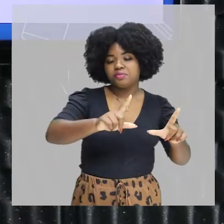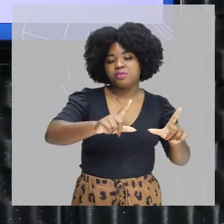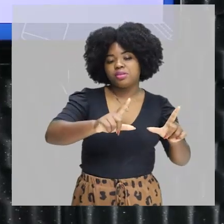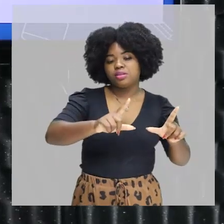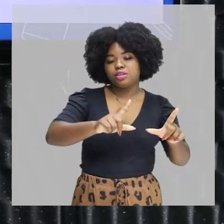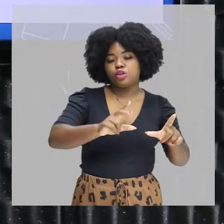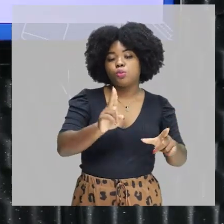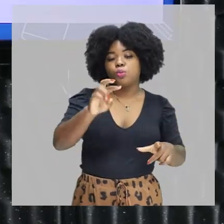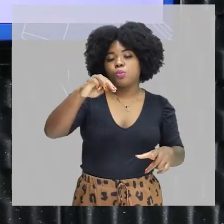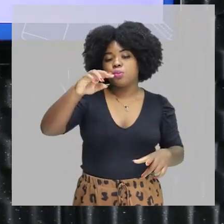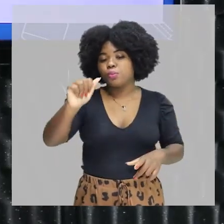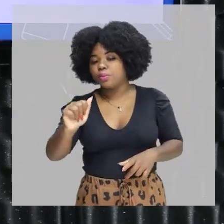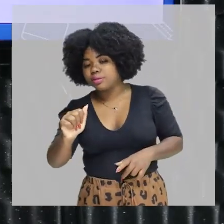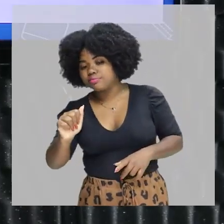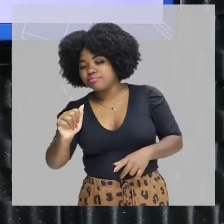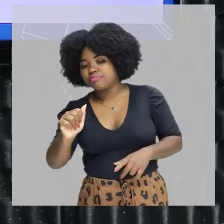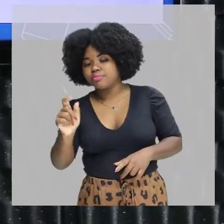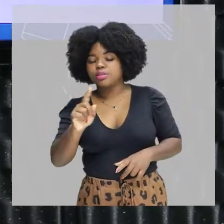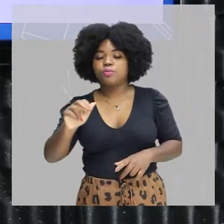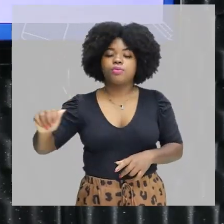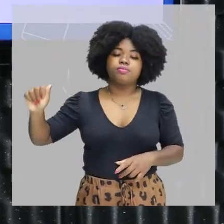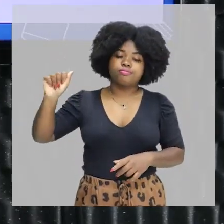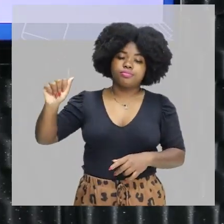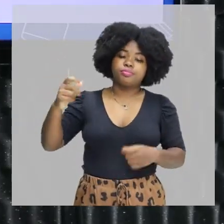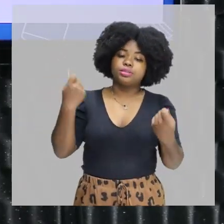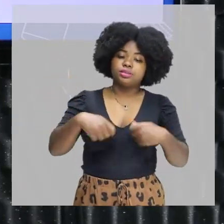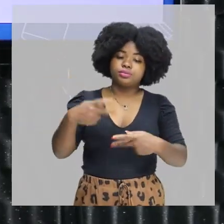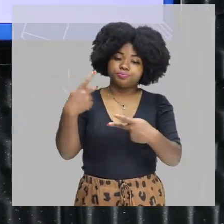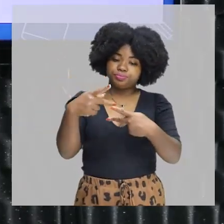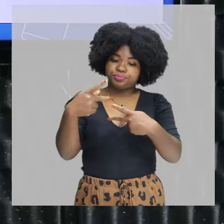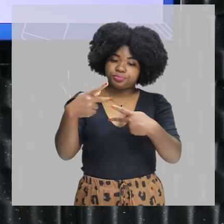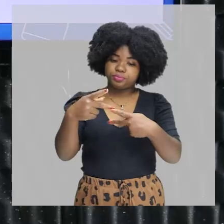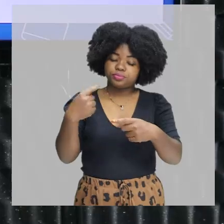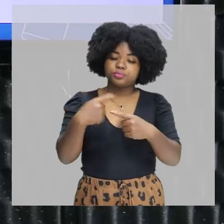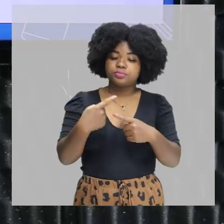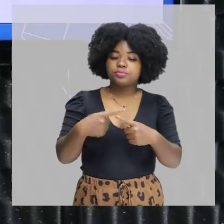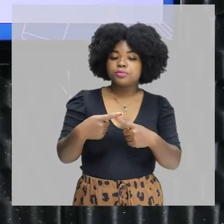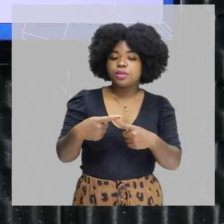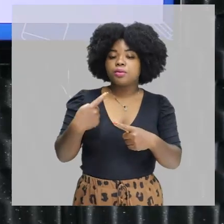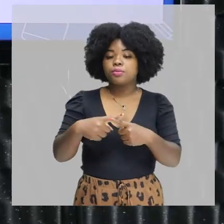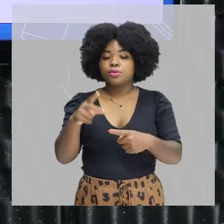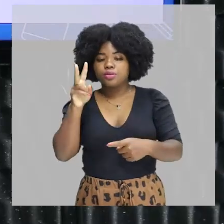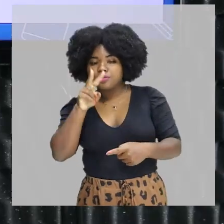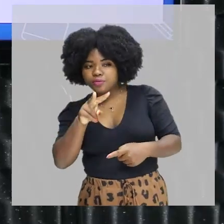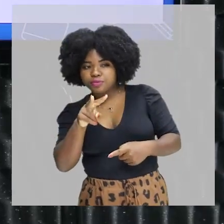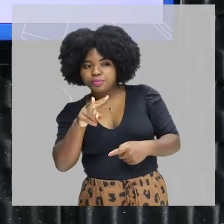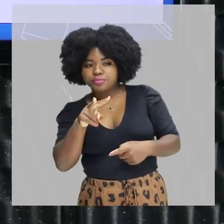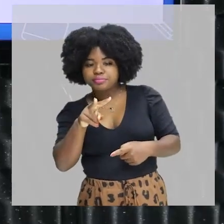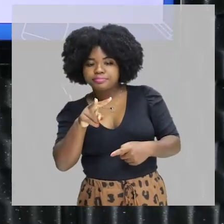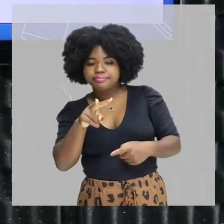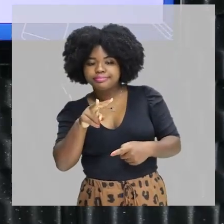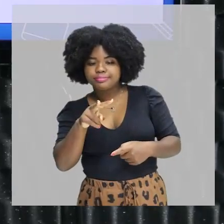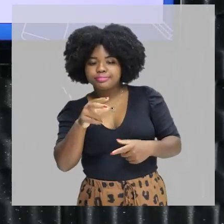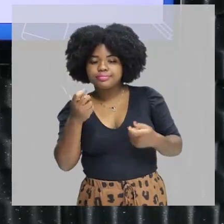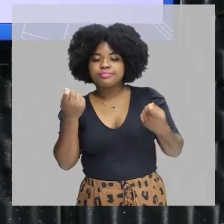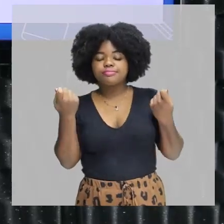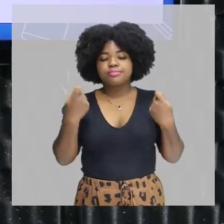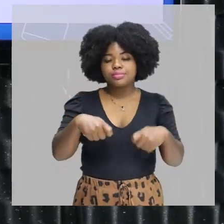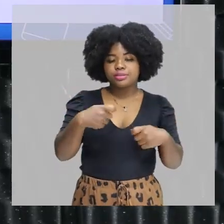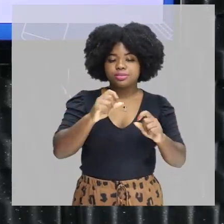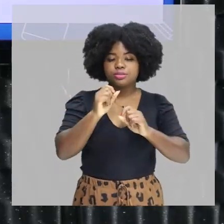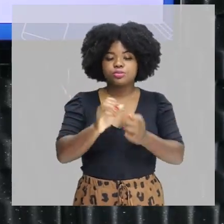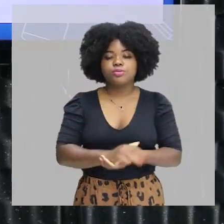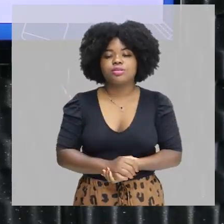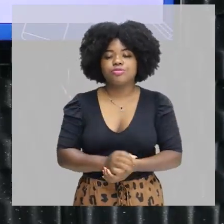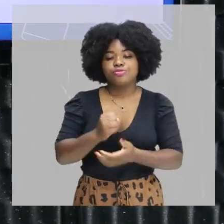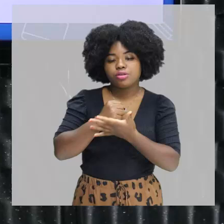TV. Uma TV. Por quê? Tem que ter a preposição. Porque aqui esse assistir fica no sentido de prestar assistência. Que aí, no caso, a construção é